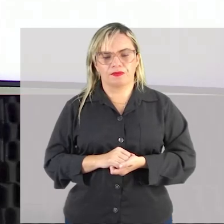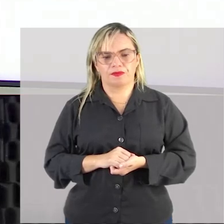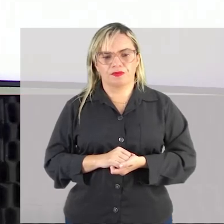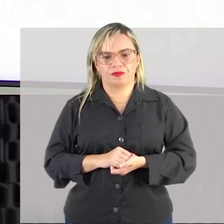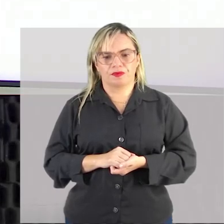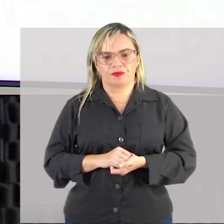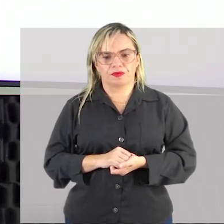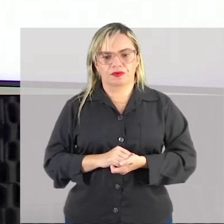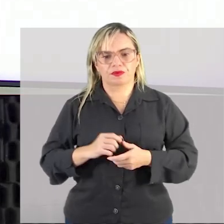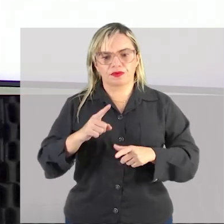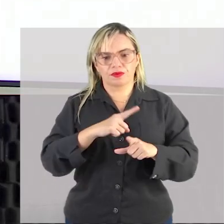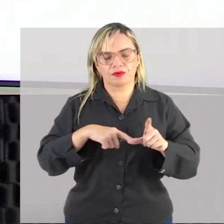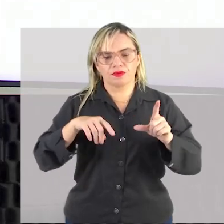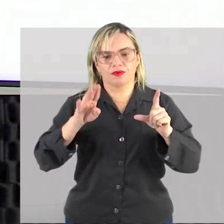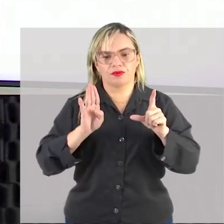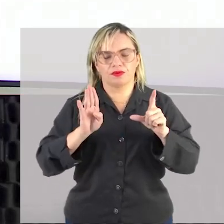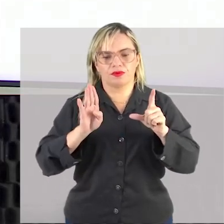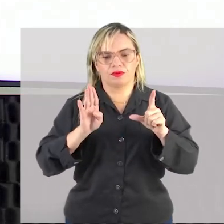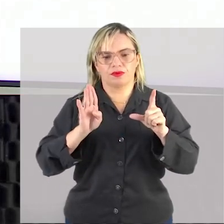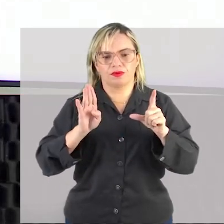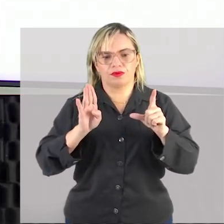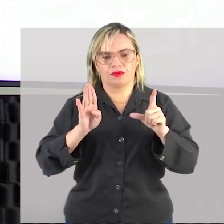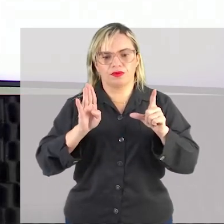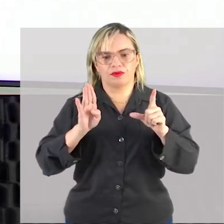Éter e fenol? Boa, éter e fenol é a resposta.